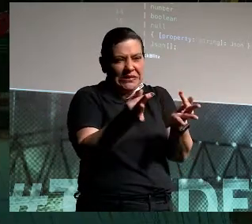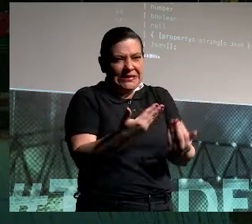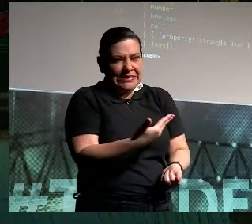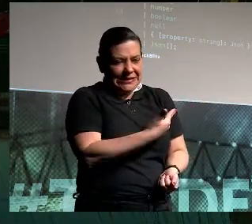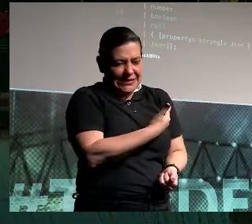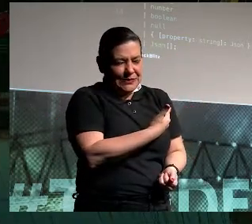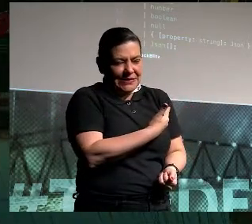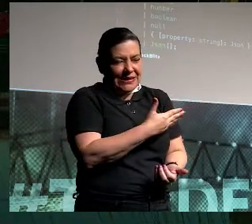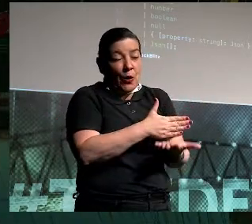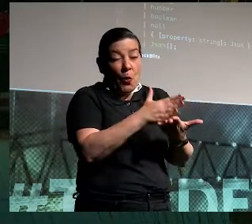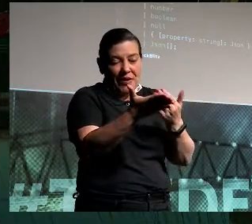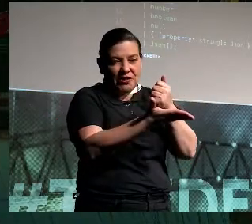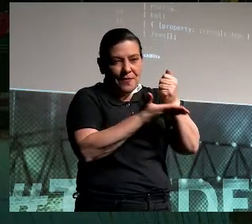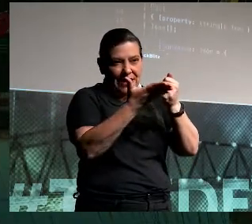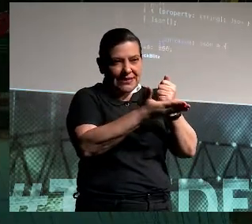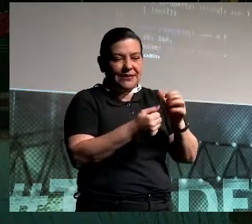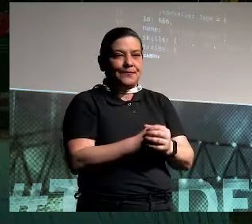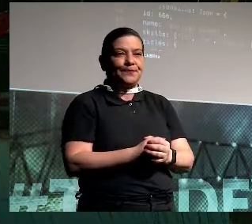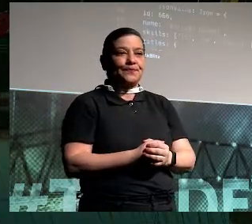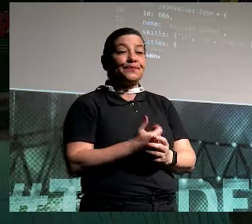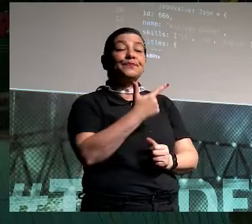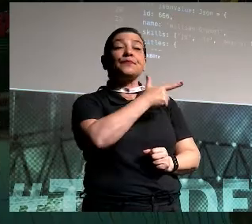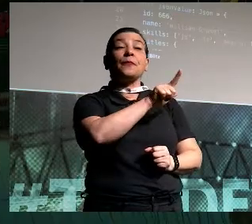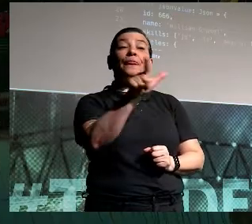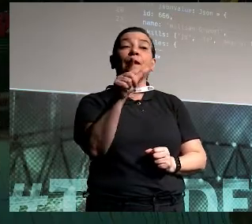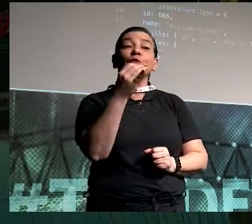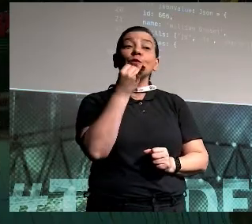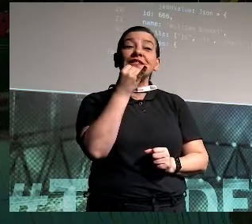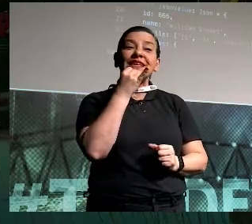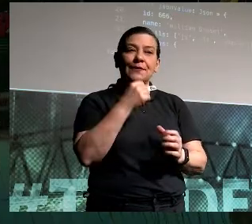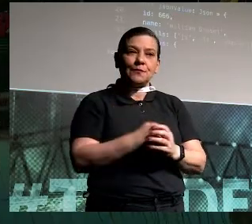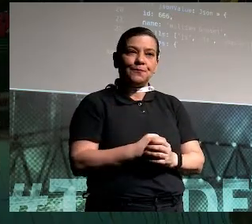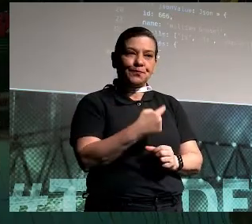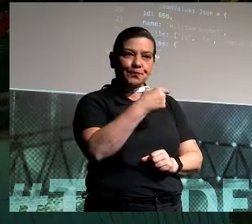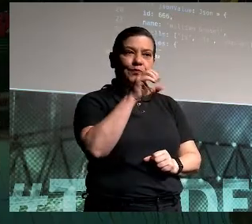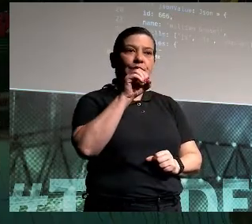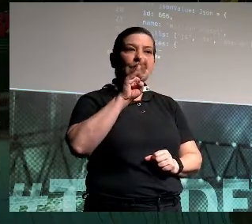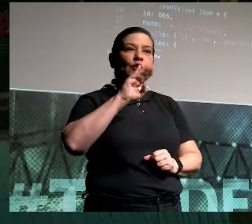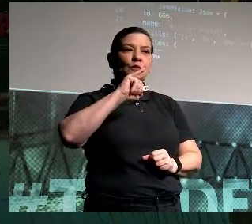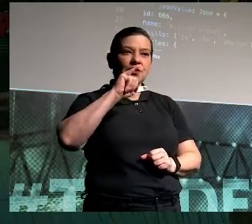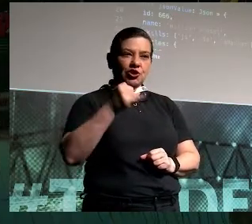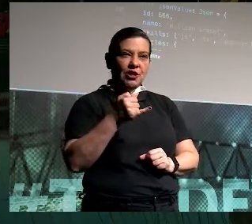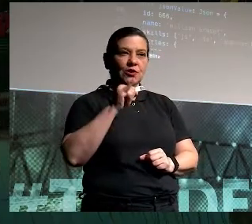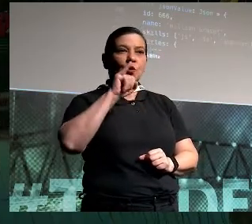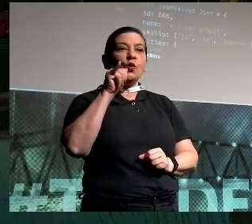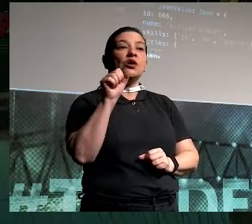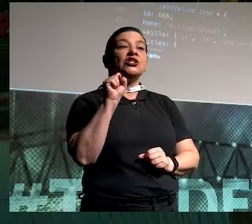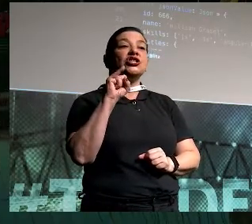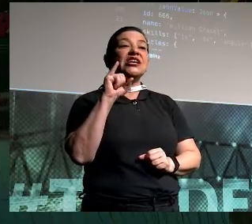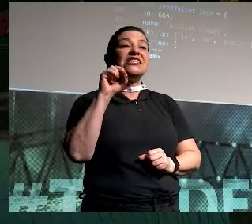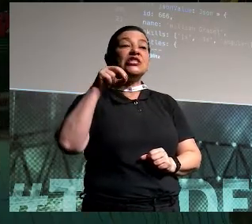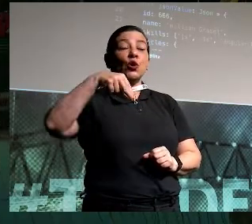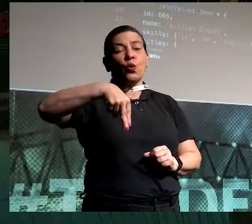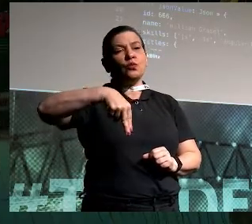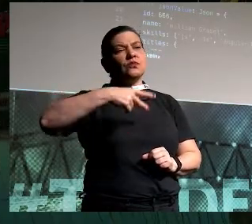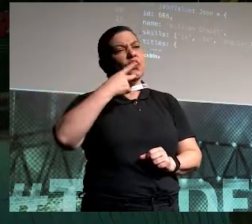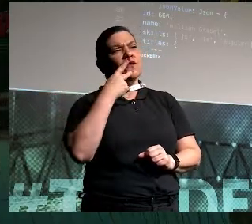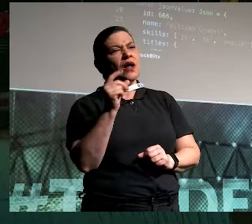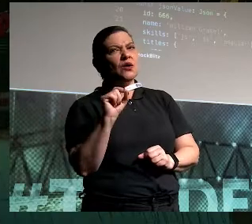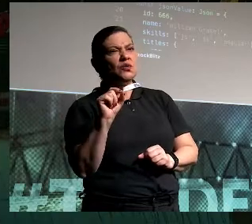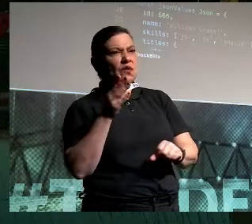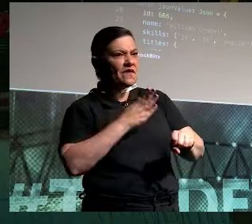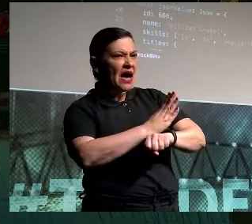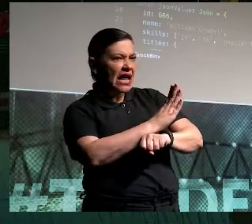pode acontecer. Agora, vamos ver esse outro exemplo aqui ainda. Eu tenho o meu objeto JSON, o meu tipo JSON aqui, que eu estou falando, um tipo JSON